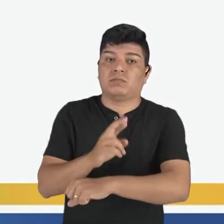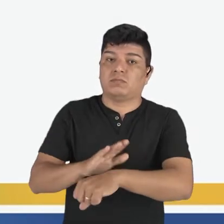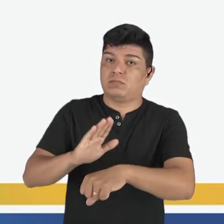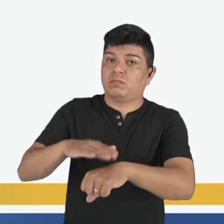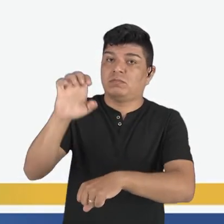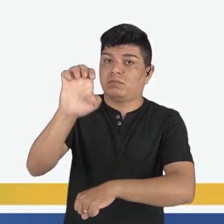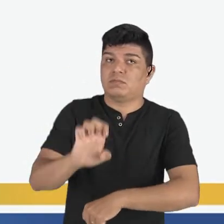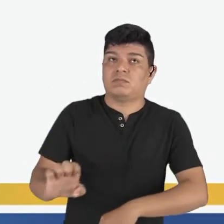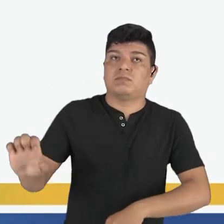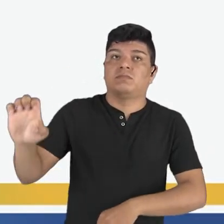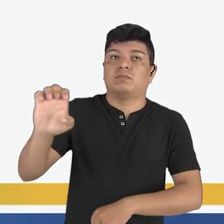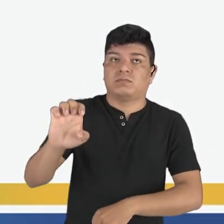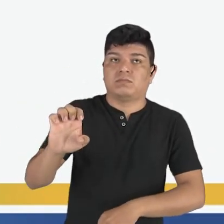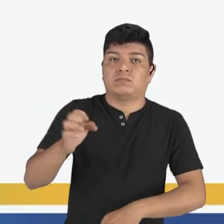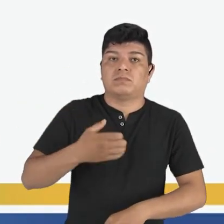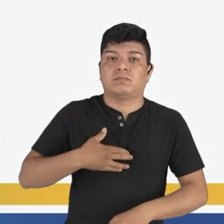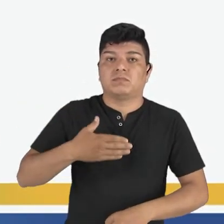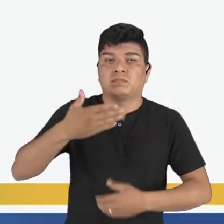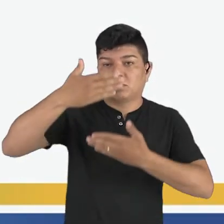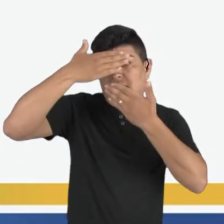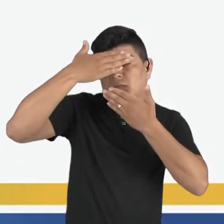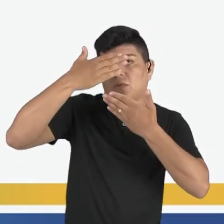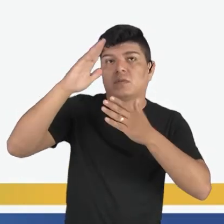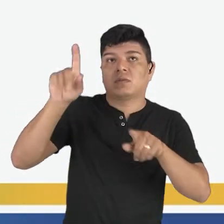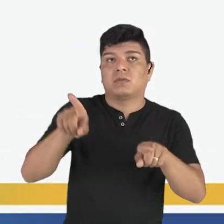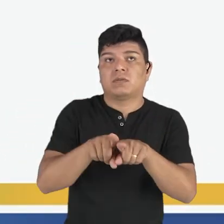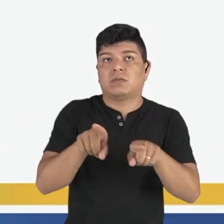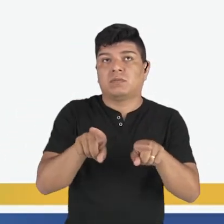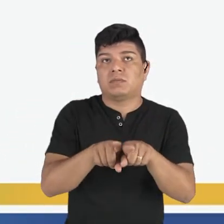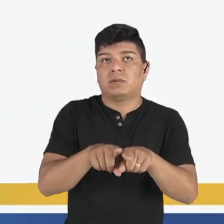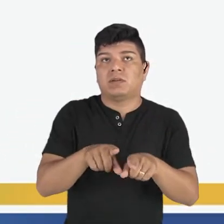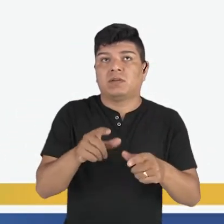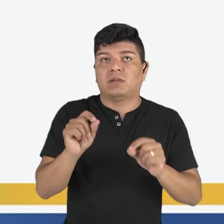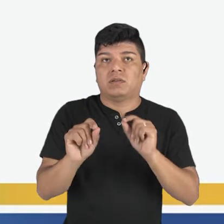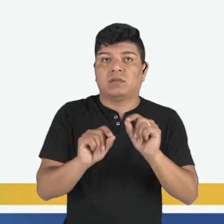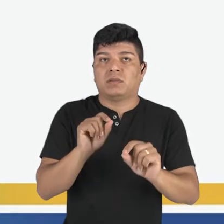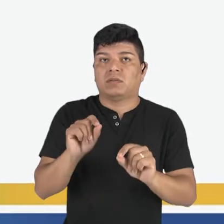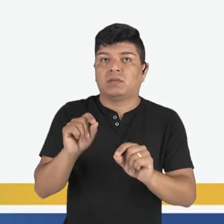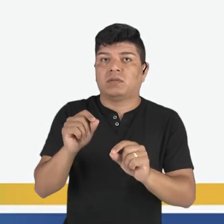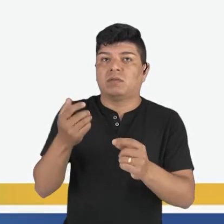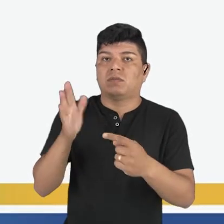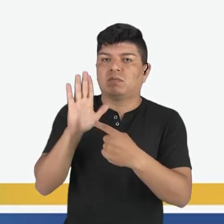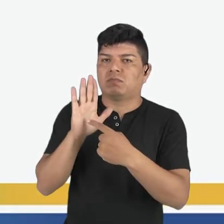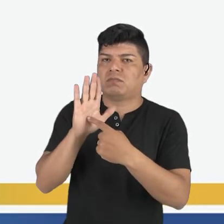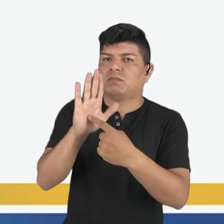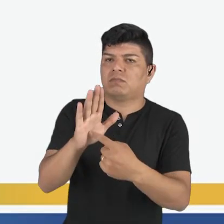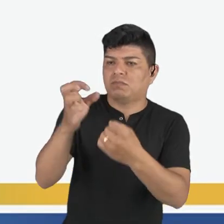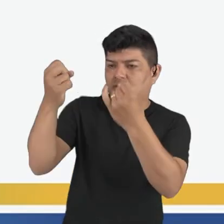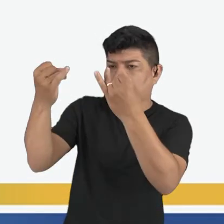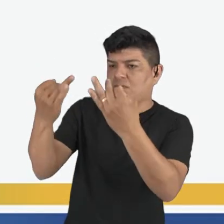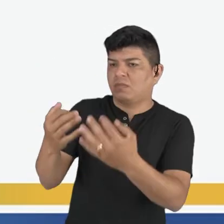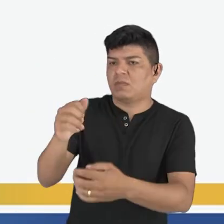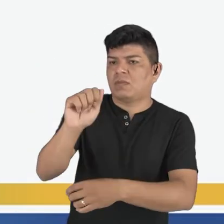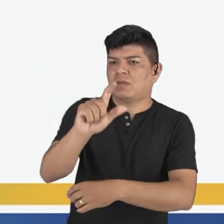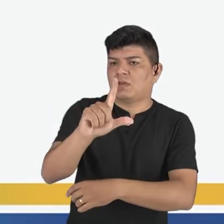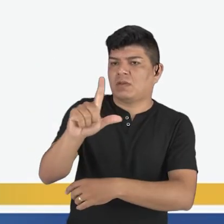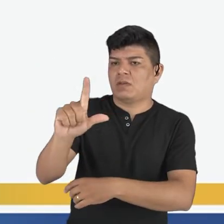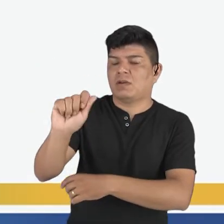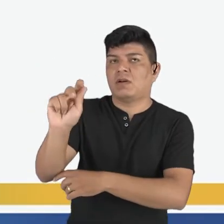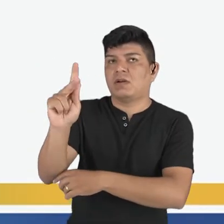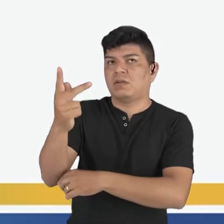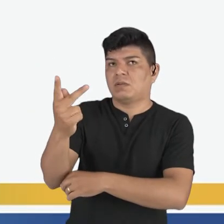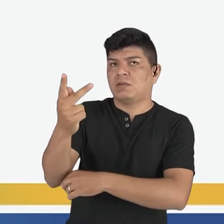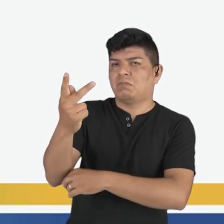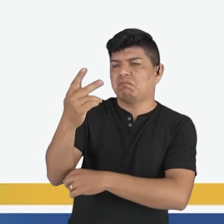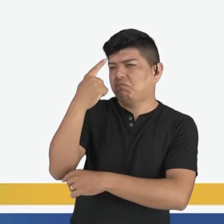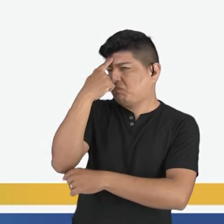o islamismo. Então, também o islamismo não retrata Alá por meio de uma imagem,